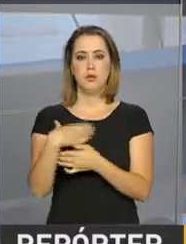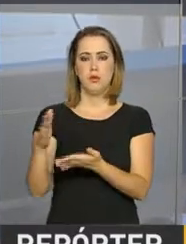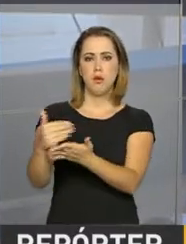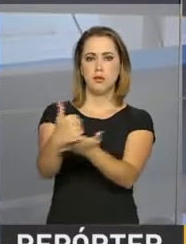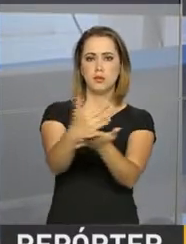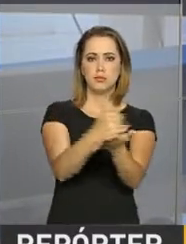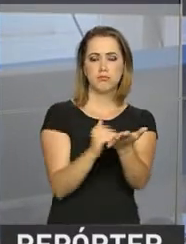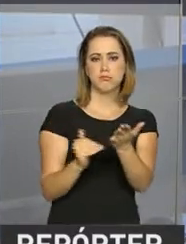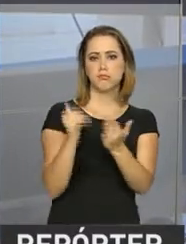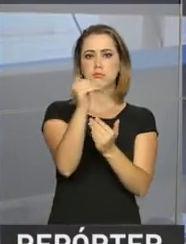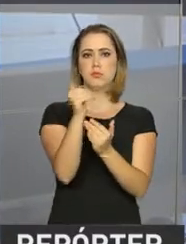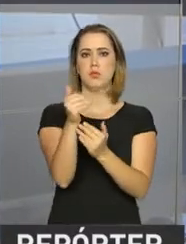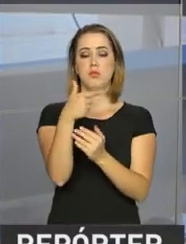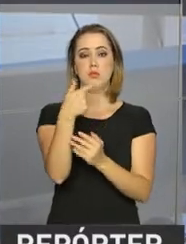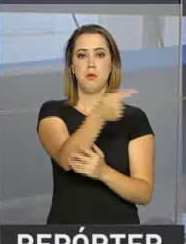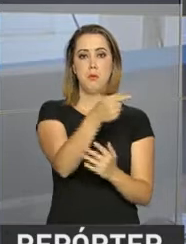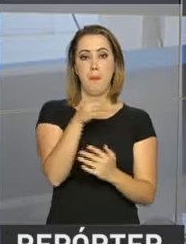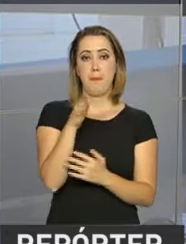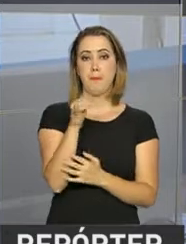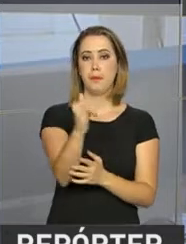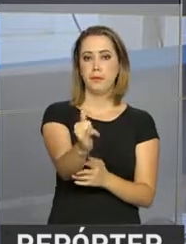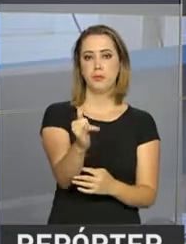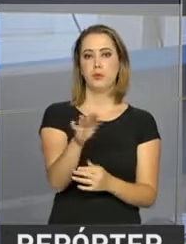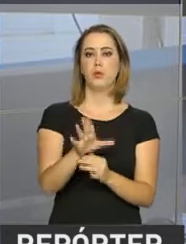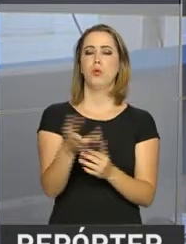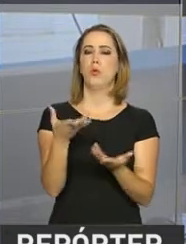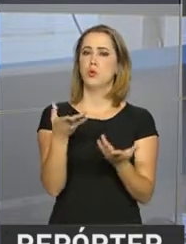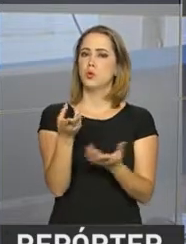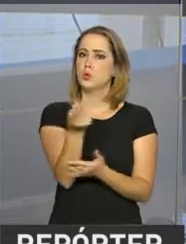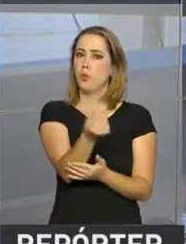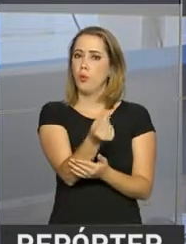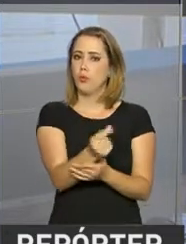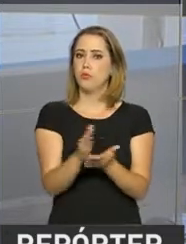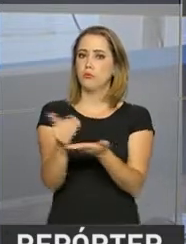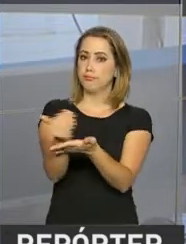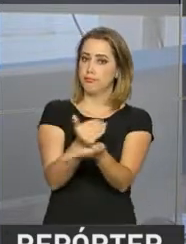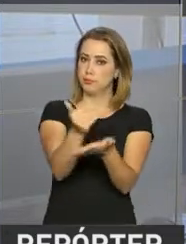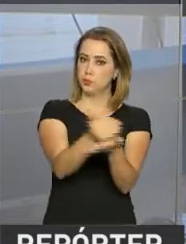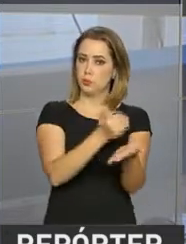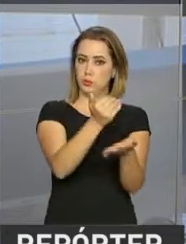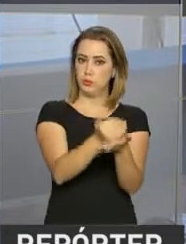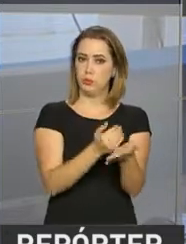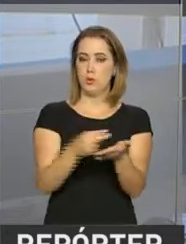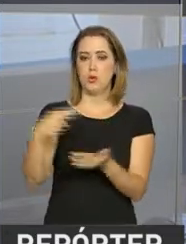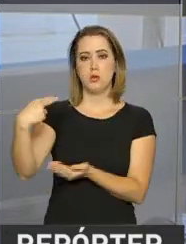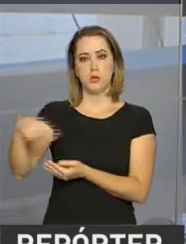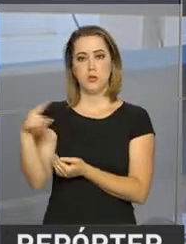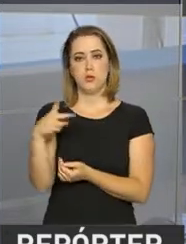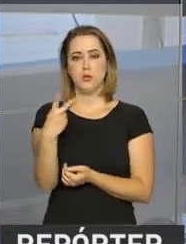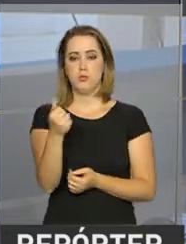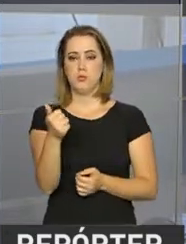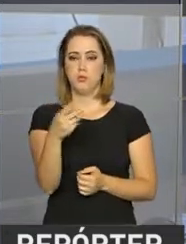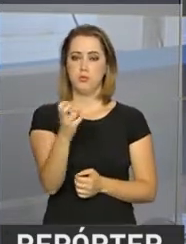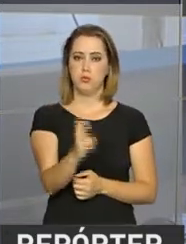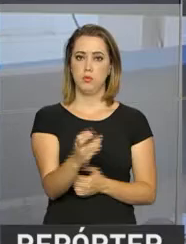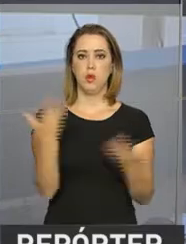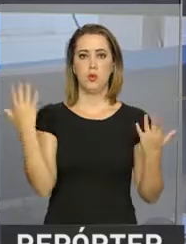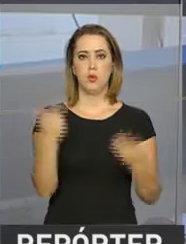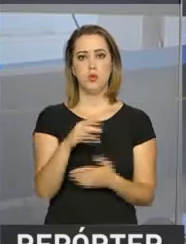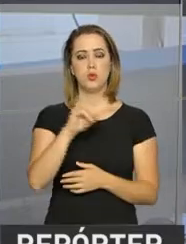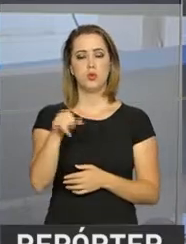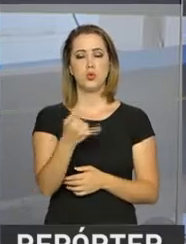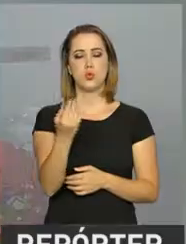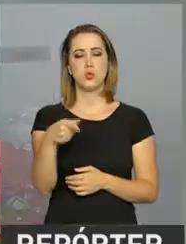ultrapassou em 7 bilhões o volume que foi arrecadado em novembro de 2015 quem tem as informações é joão pedro